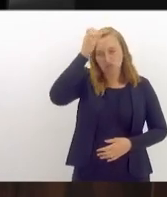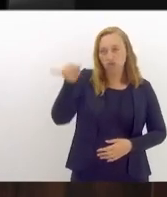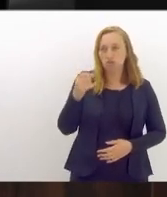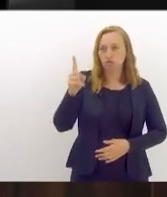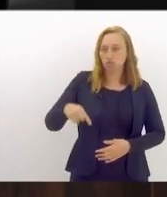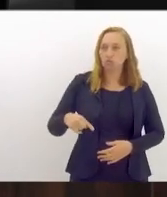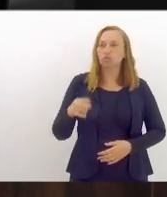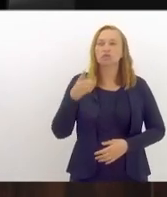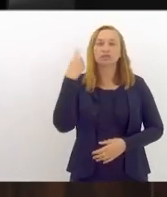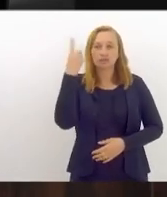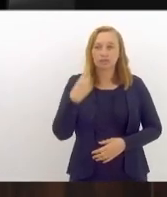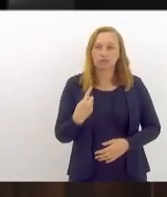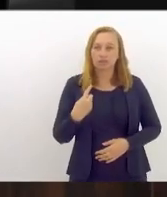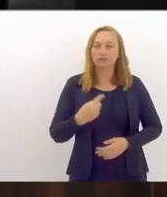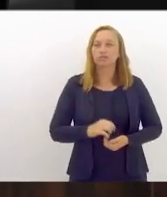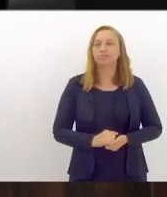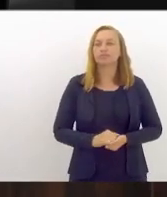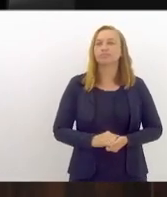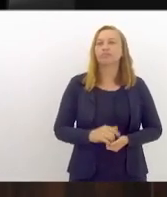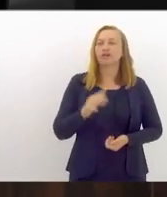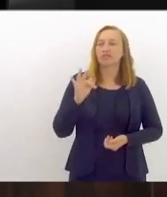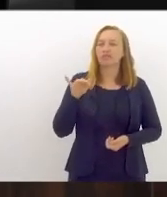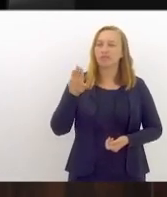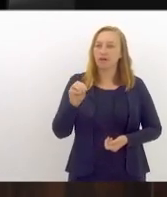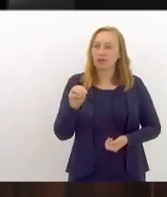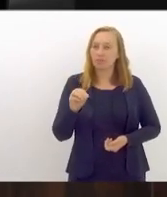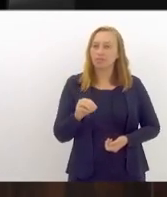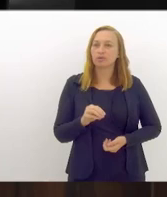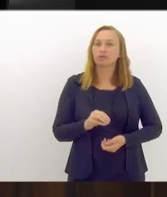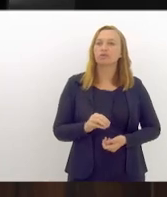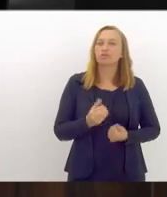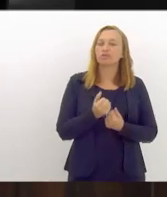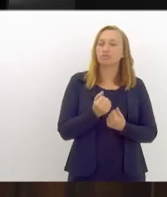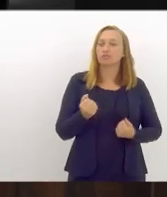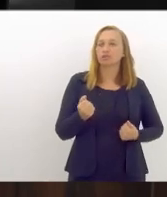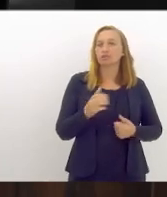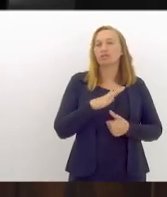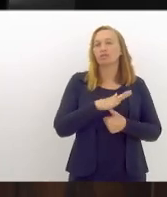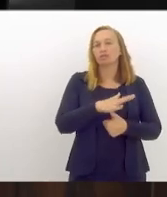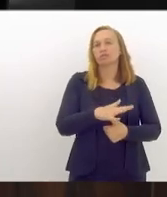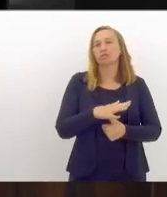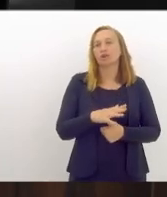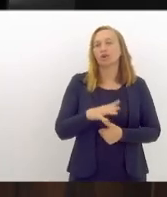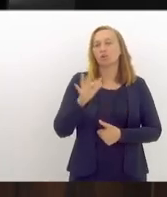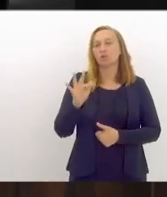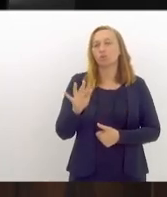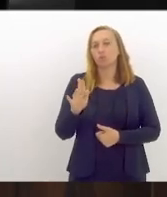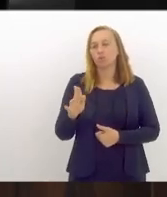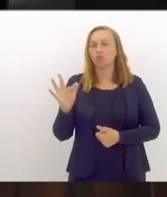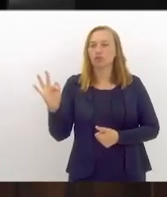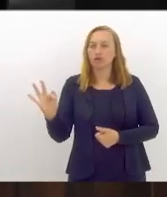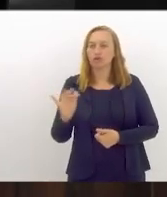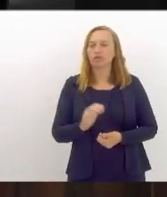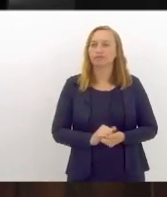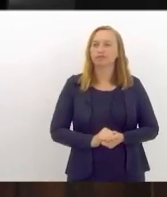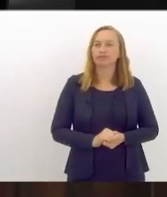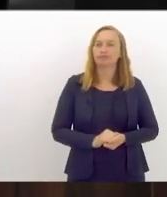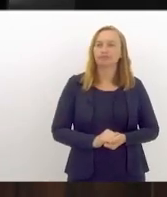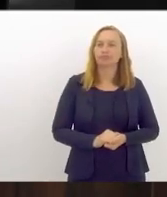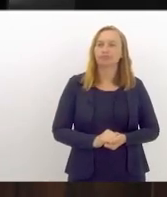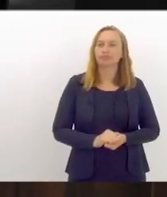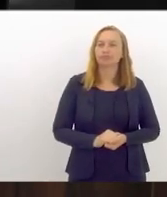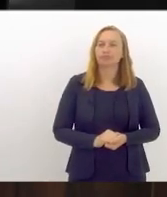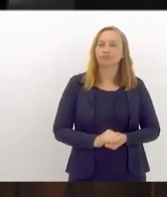Dani Monteiro do Fábio Barbosa Passos visitou da UFF da Ester do ec